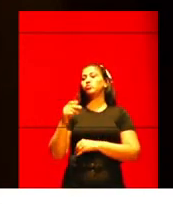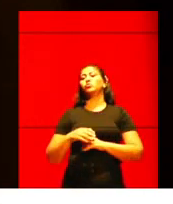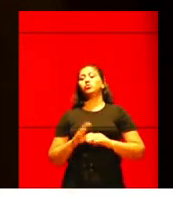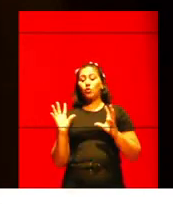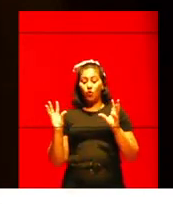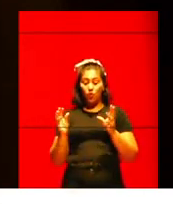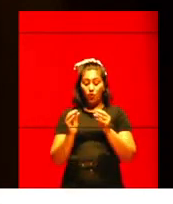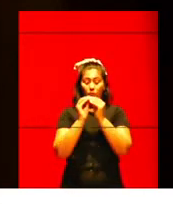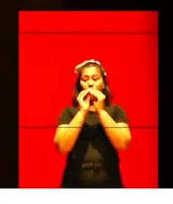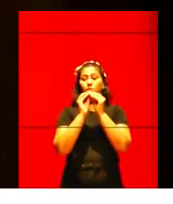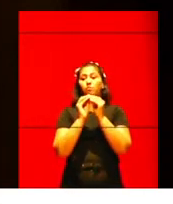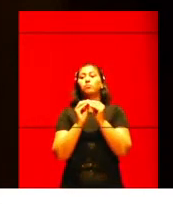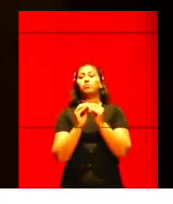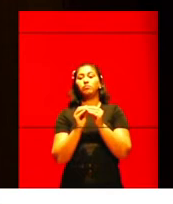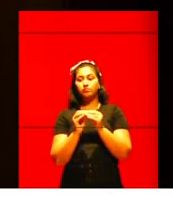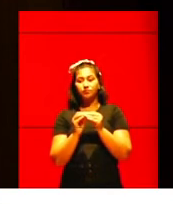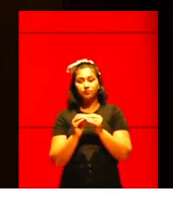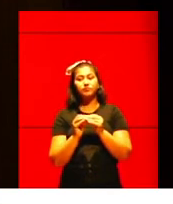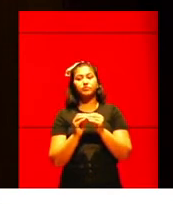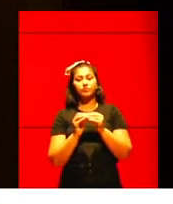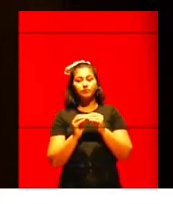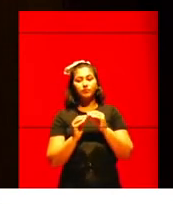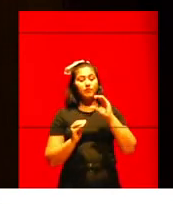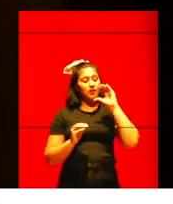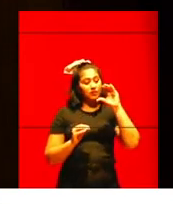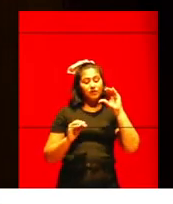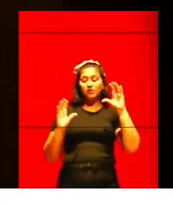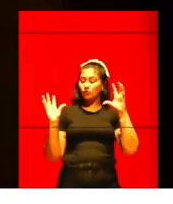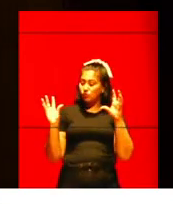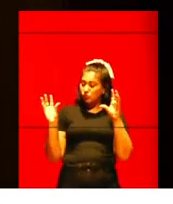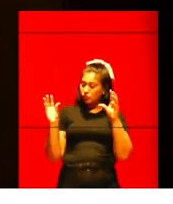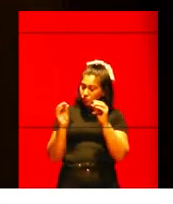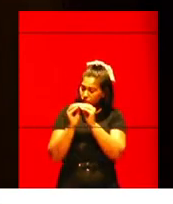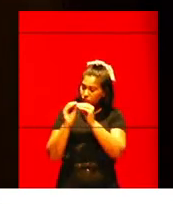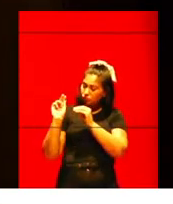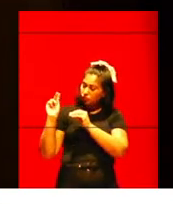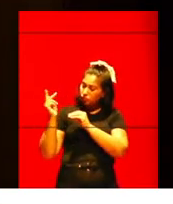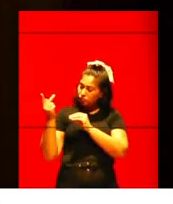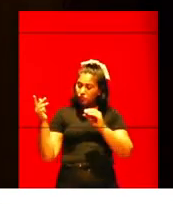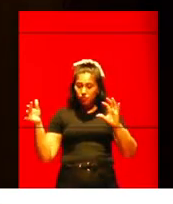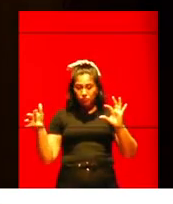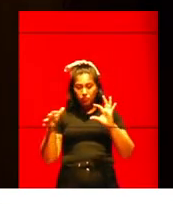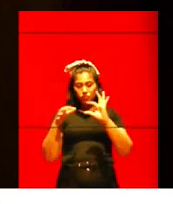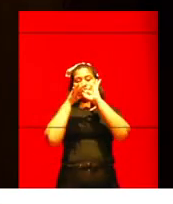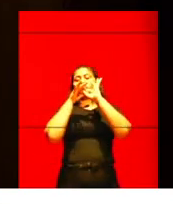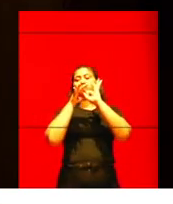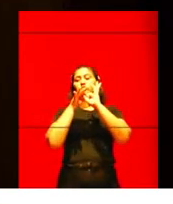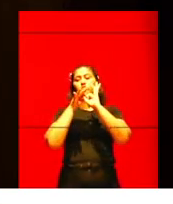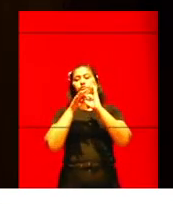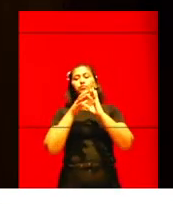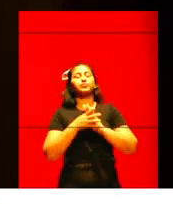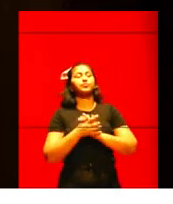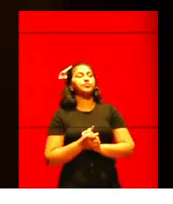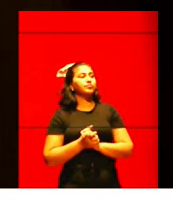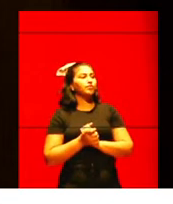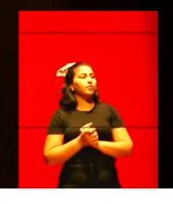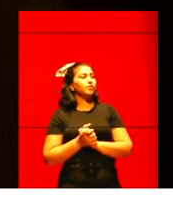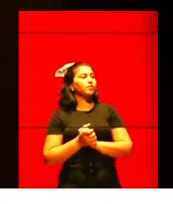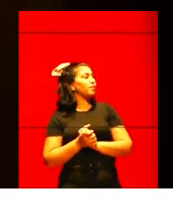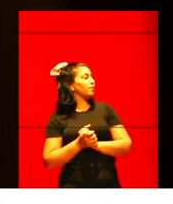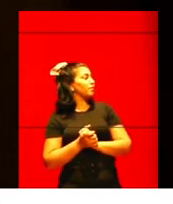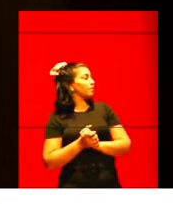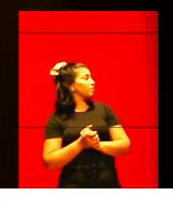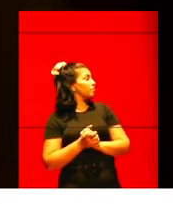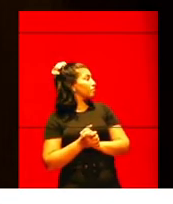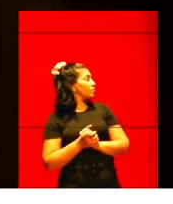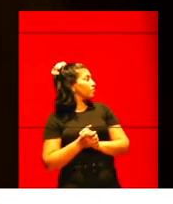contando do carbono de lá, começando 1, 2, 3, o terceiro carbono, ali, acho que eu